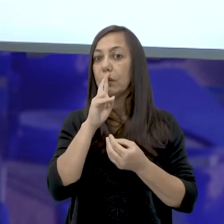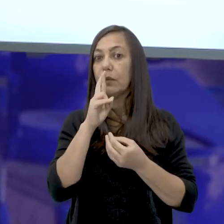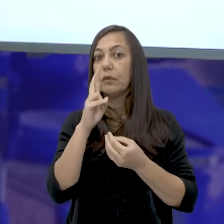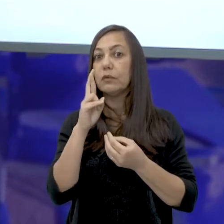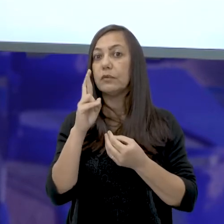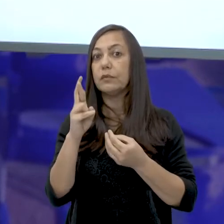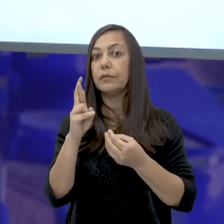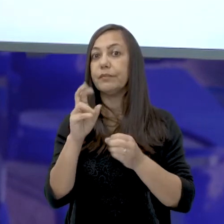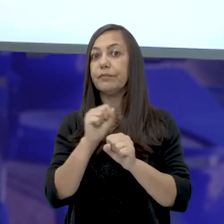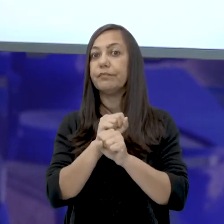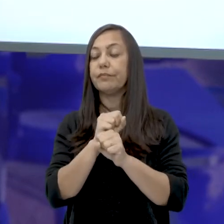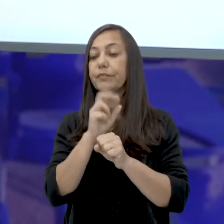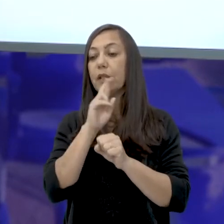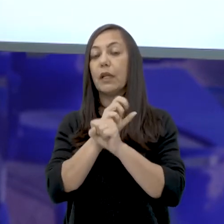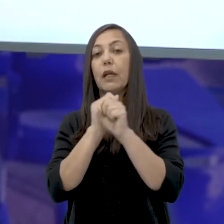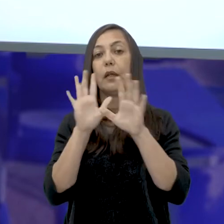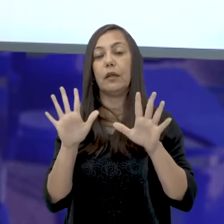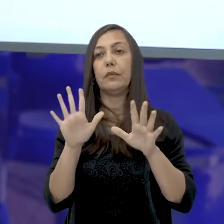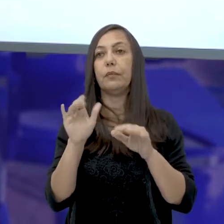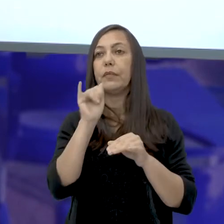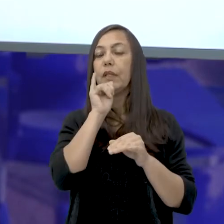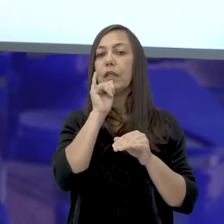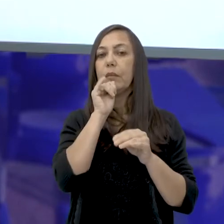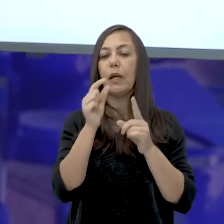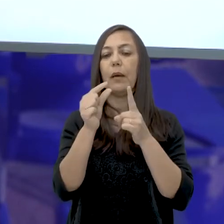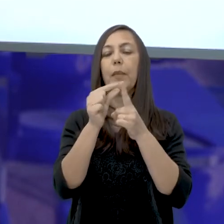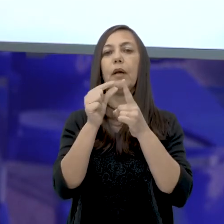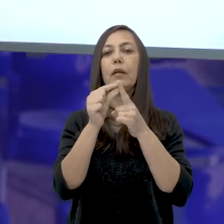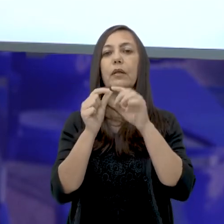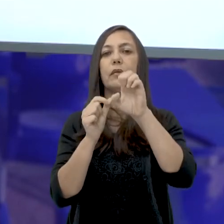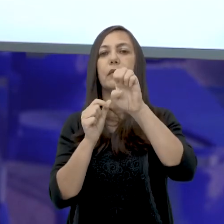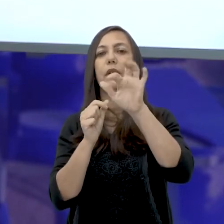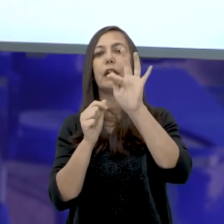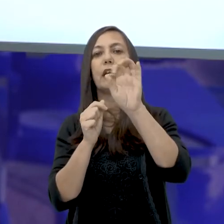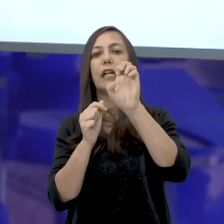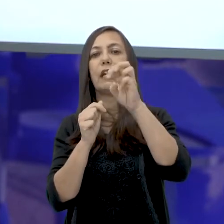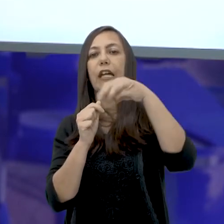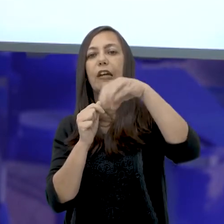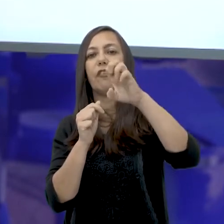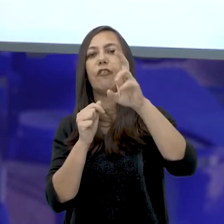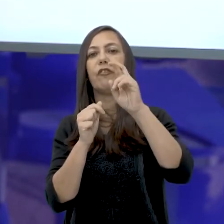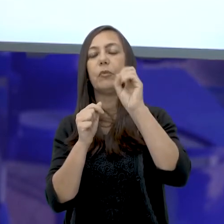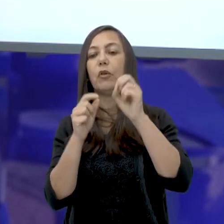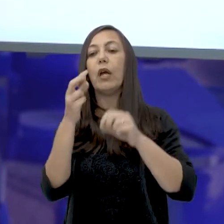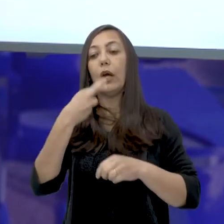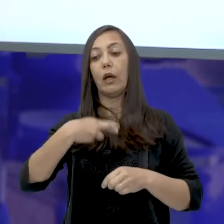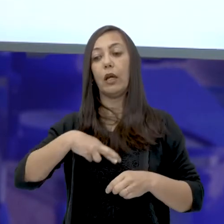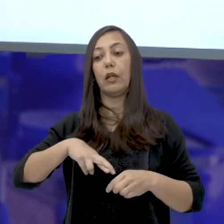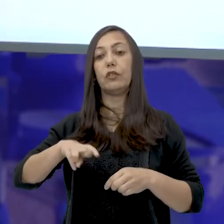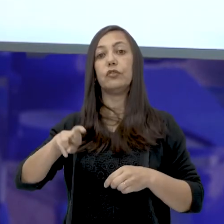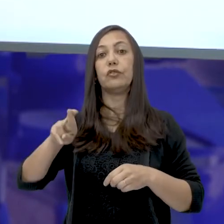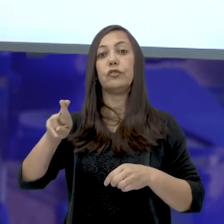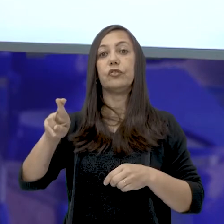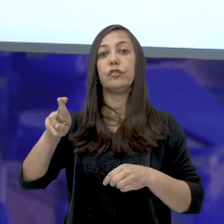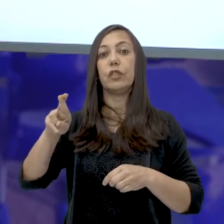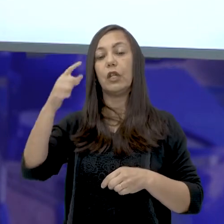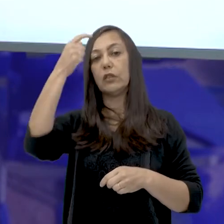e terminal. Então, é uma questão difícil, você vai ter que pesquisar um pouquinho, mas